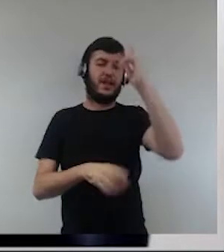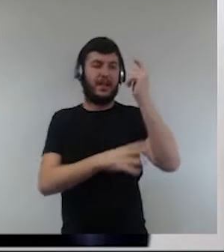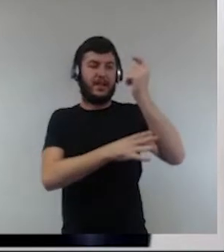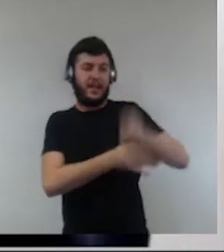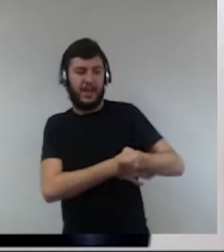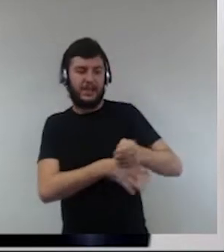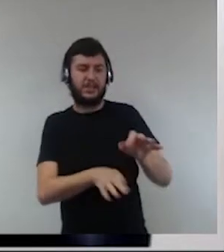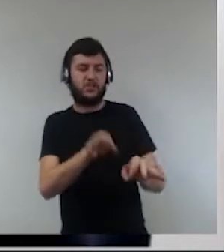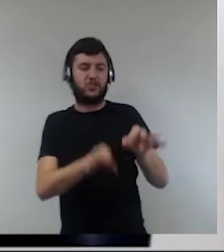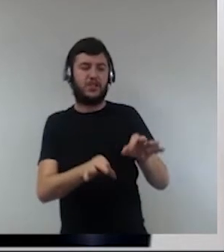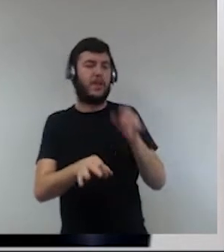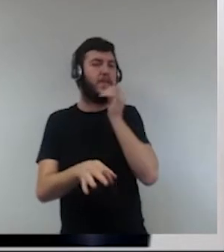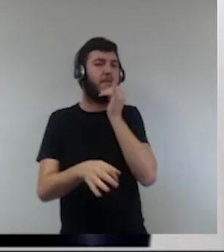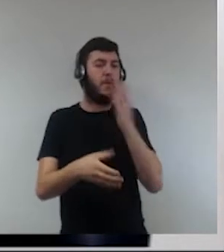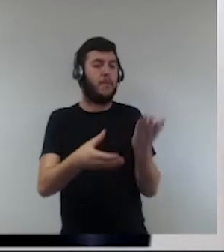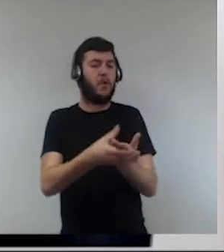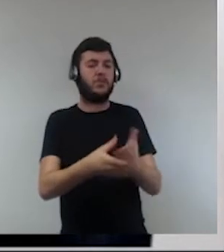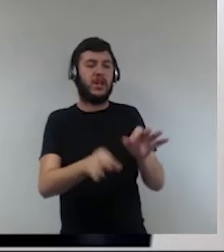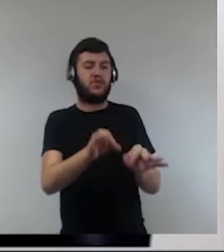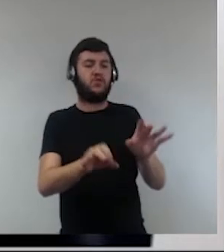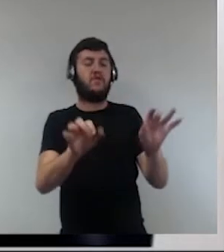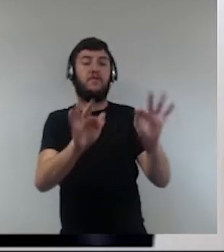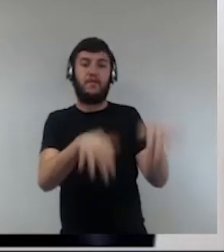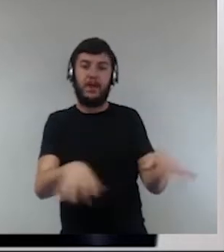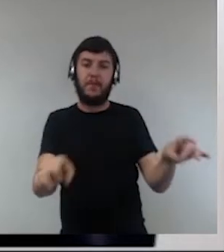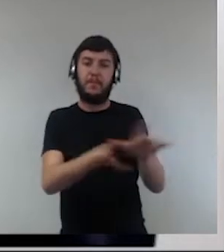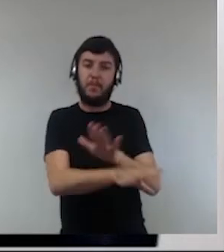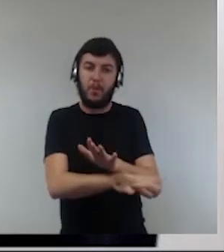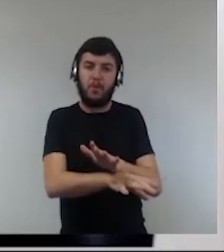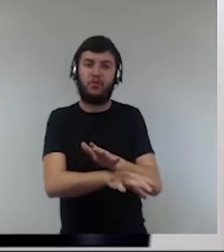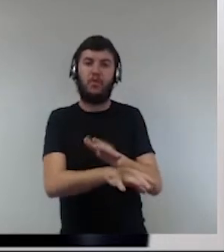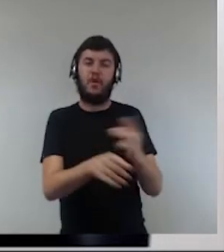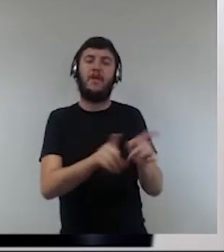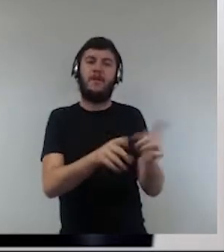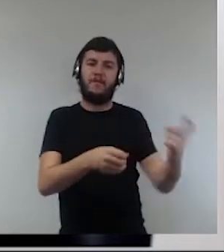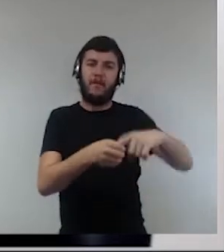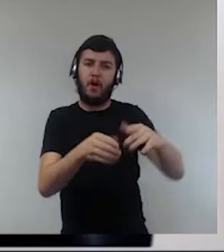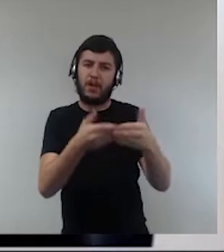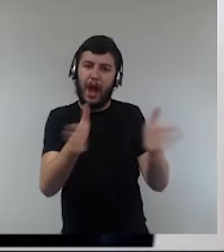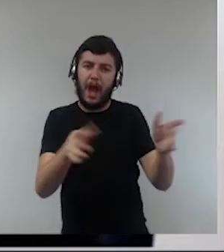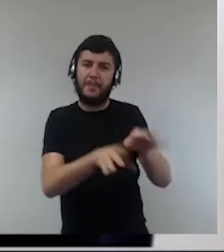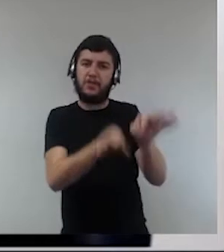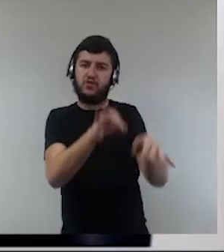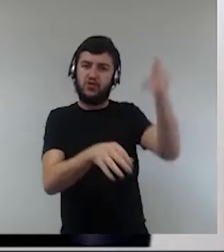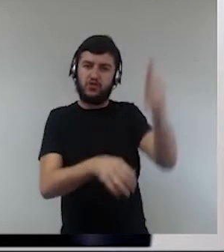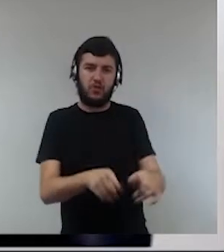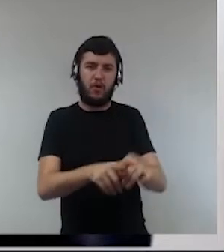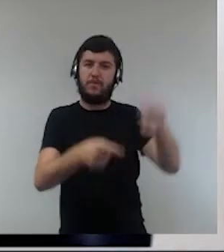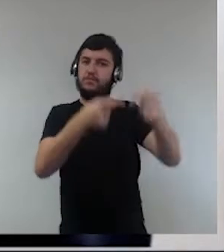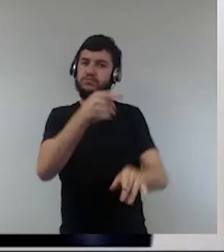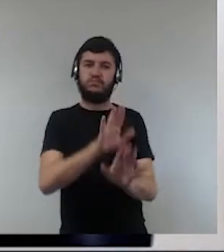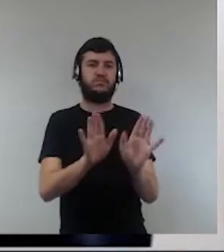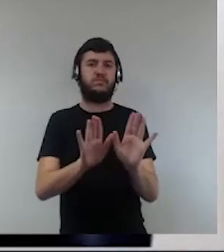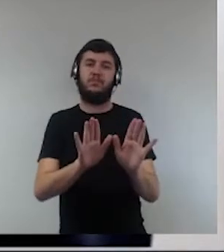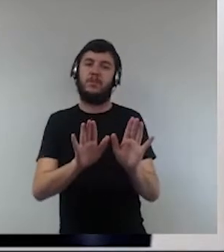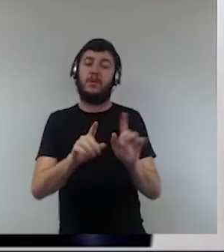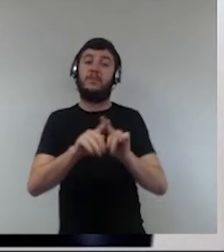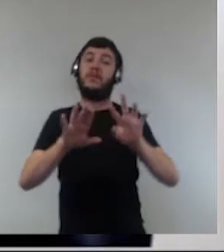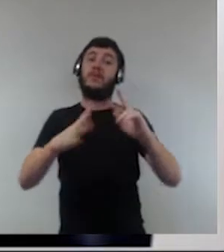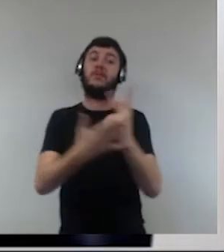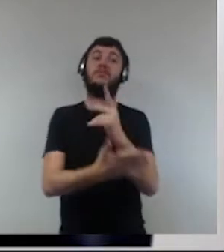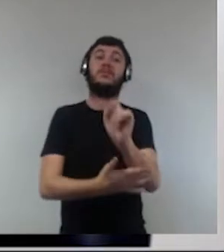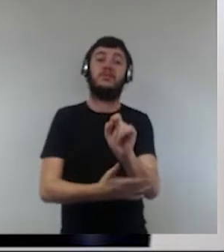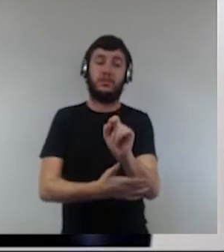judiciais transitadas em julgado. Então, eu acho que quando o juiz, com todo respeito ao magistrado, quando o juiz